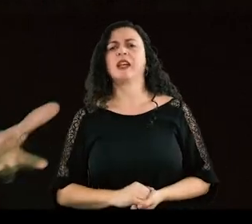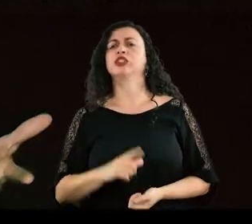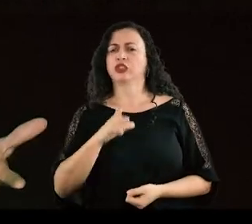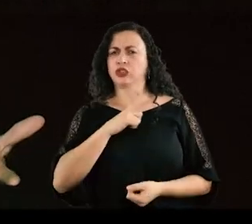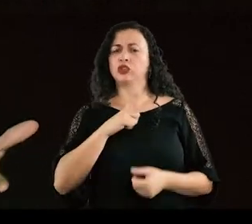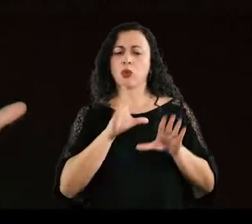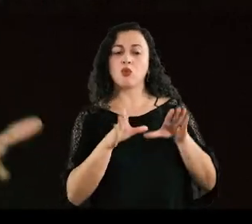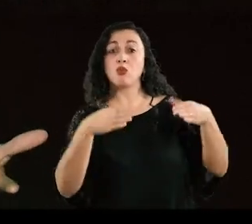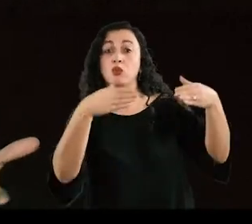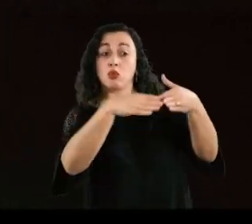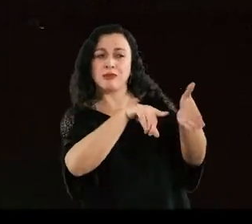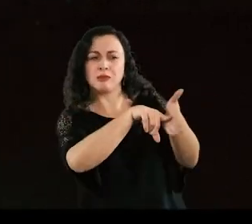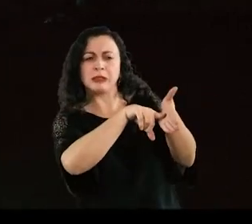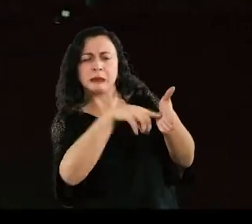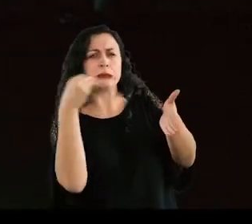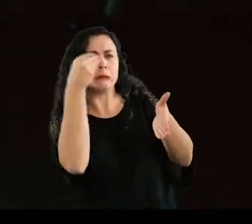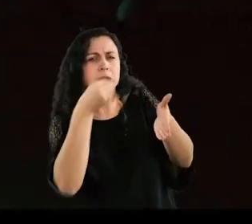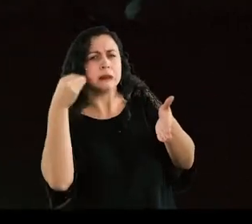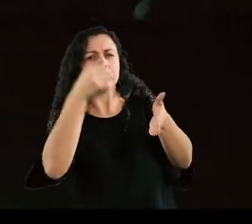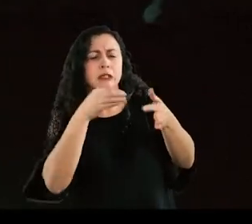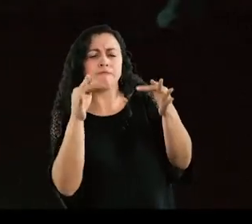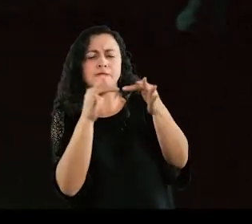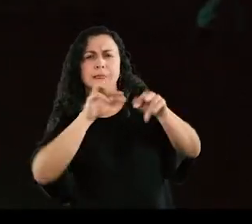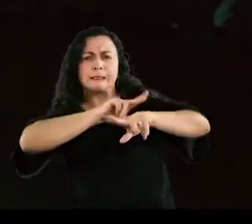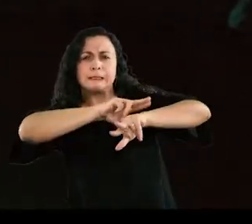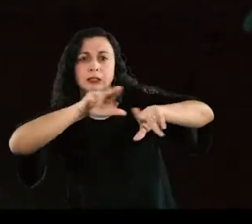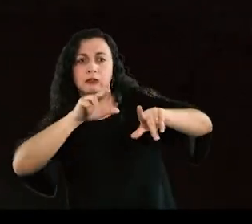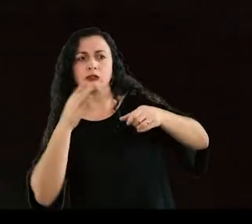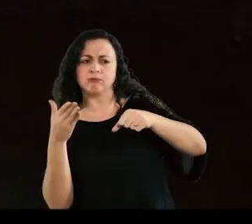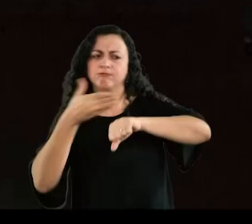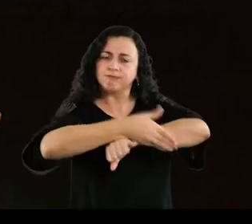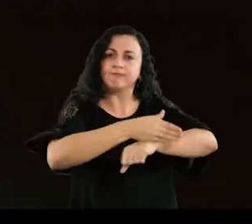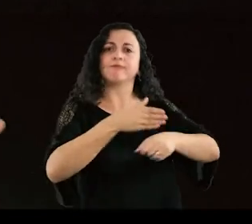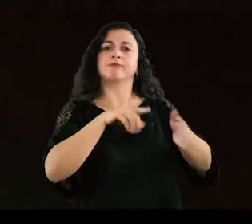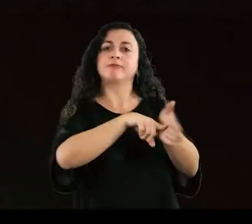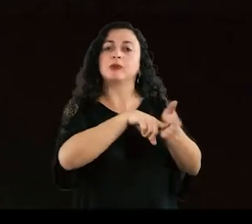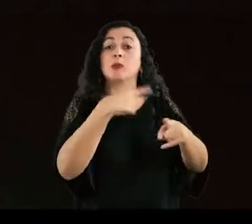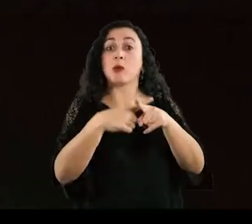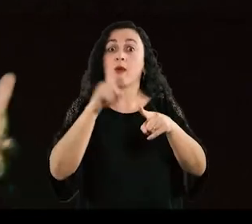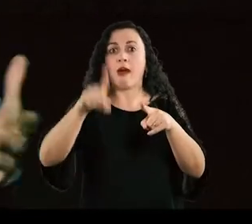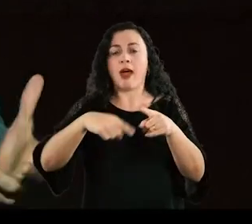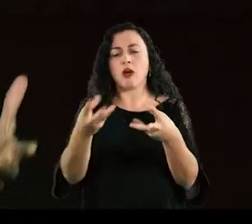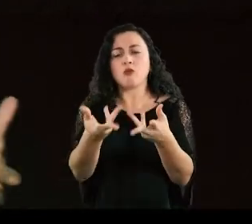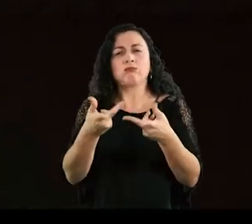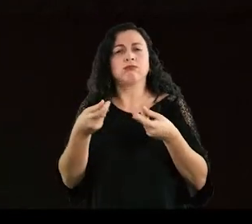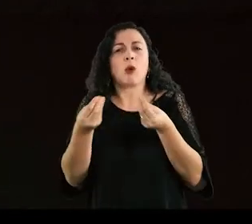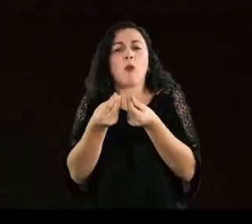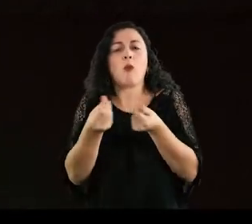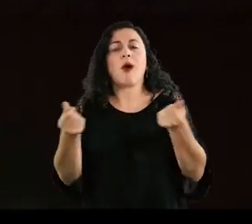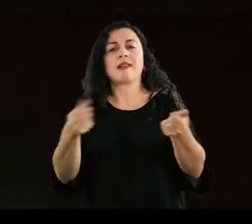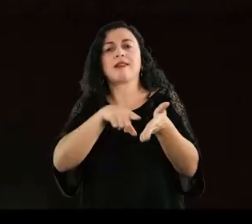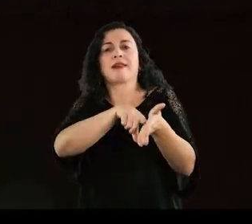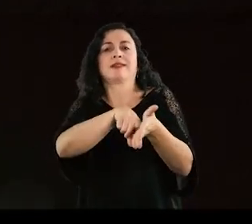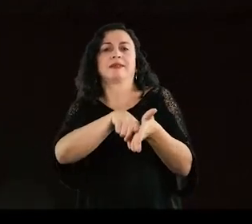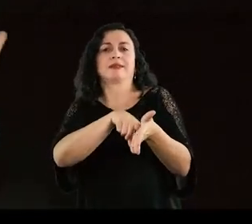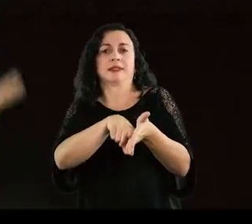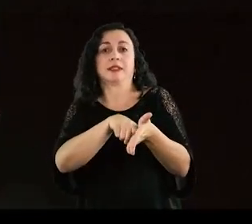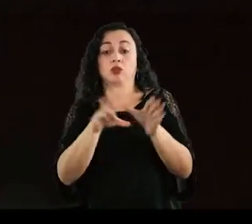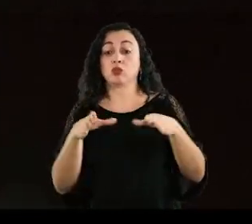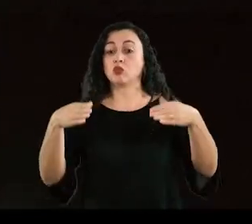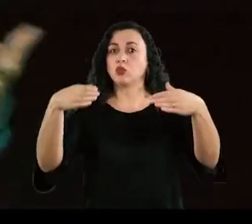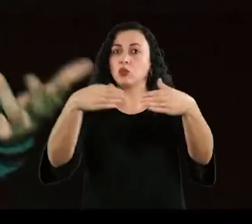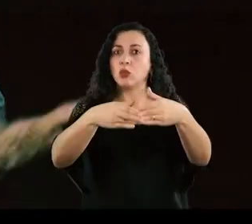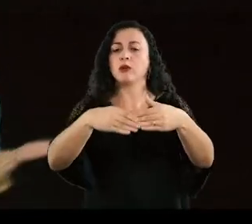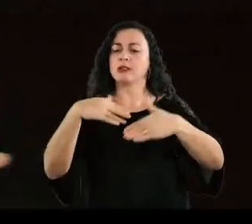grandes grupos de experimentais de física de partículas, que é como se faz a pesquisa de ponta, né? Esses grandes grupos